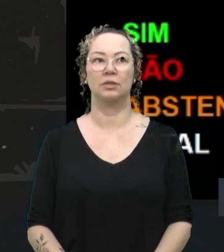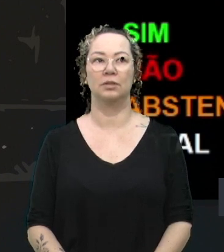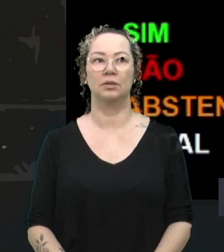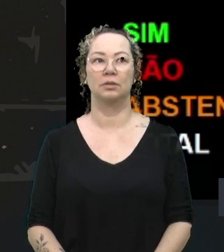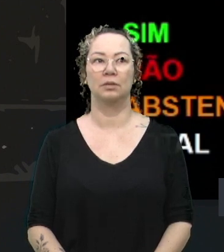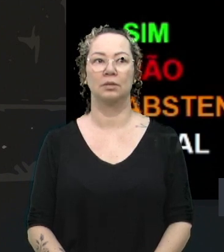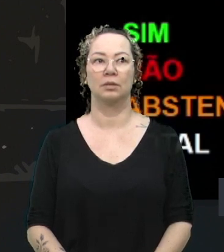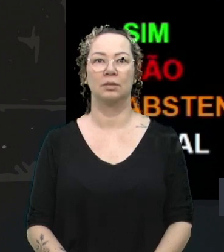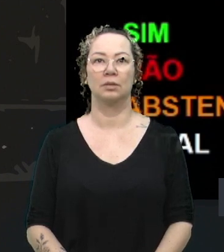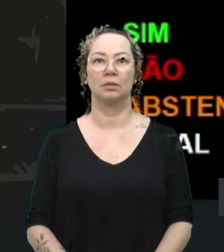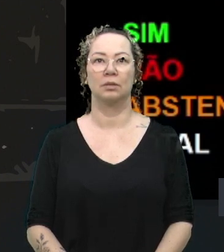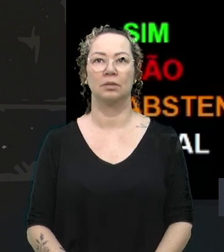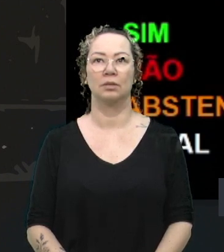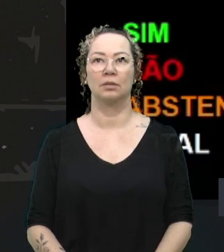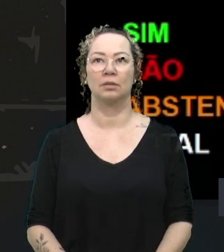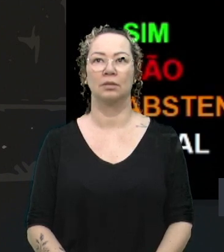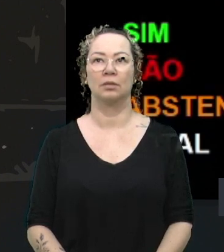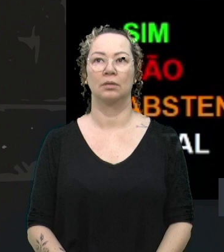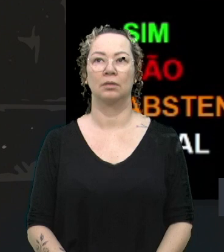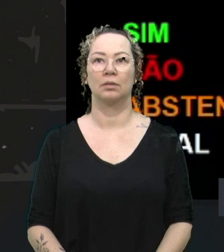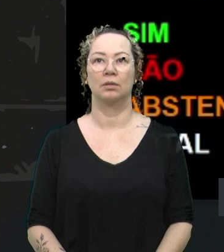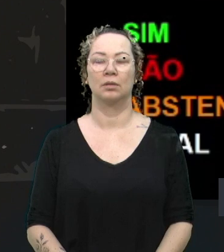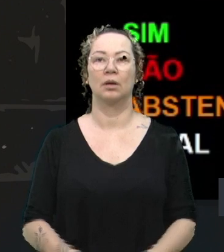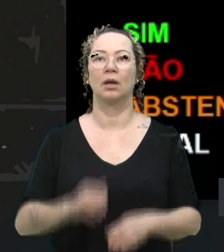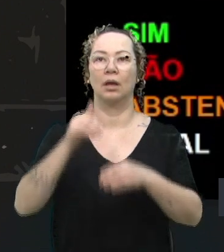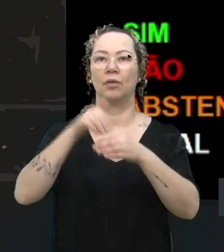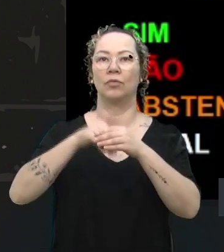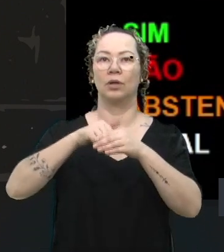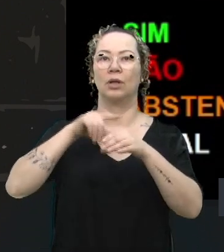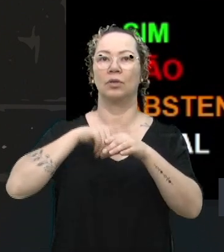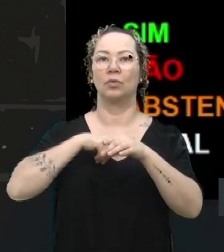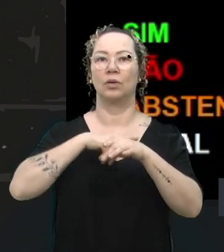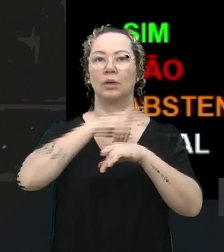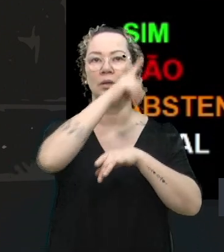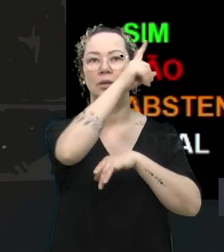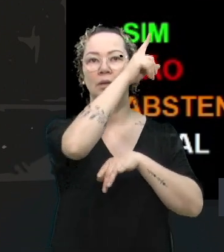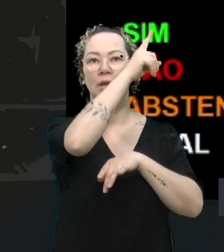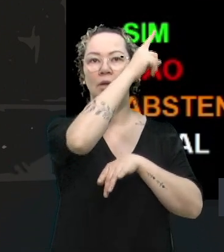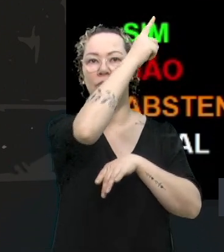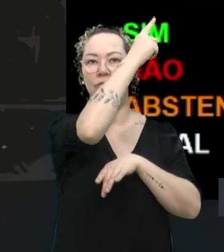senhor presidente. Vereador Lucas Dil, vota sim.